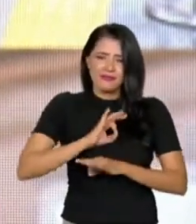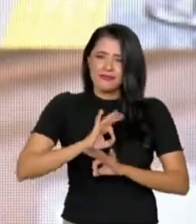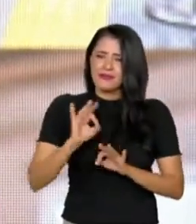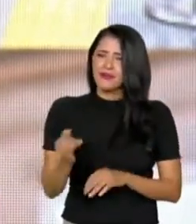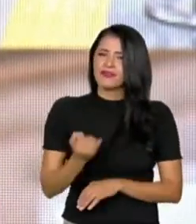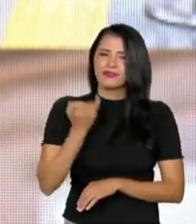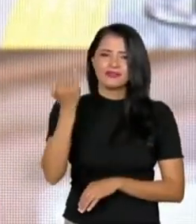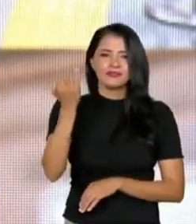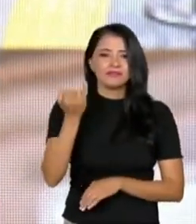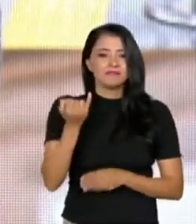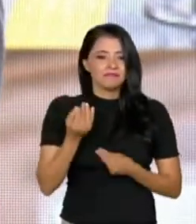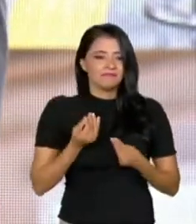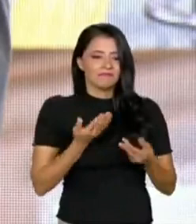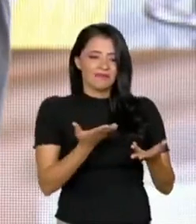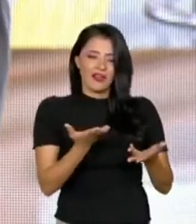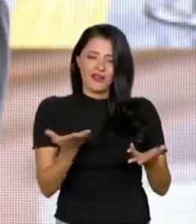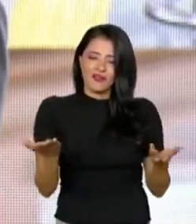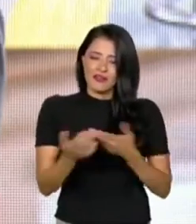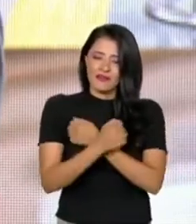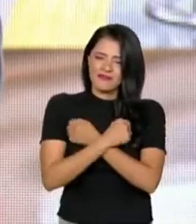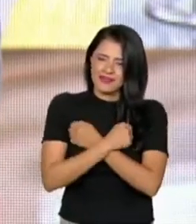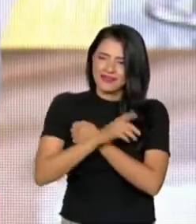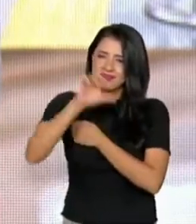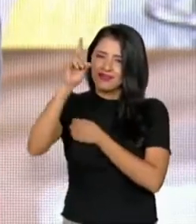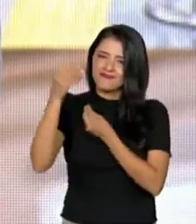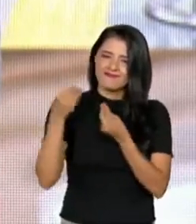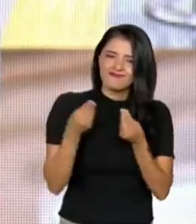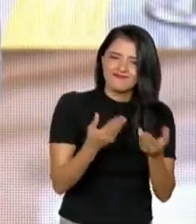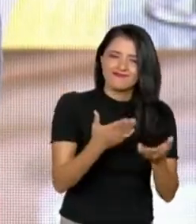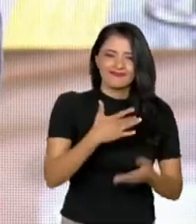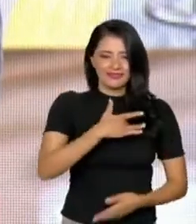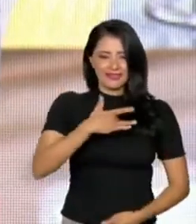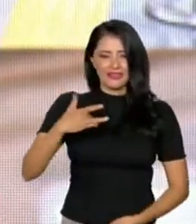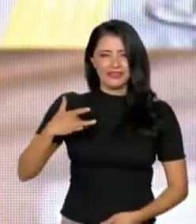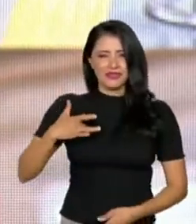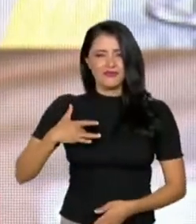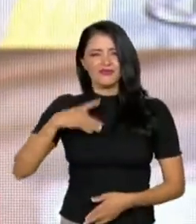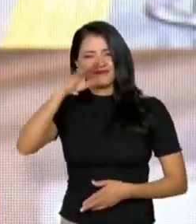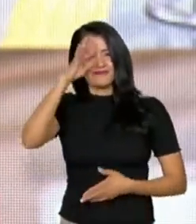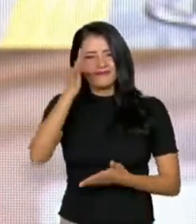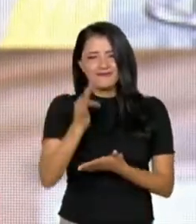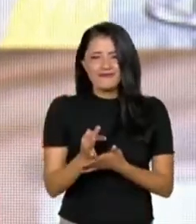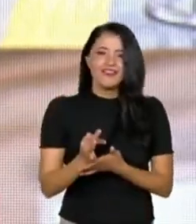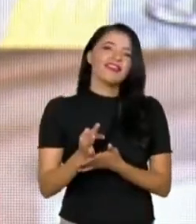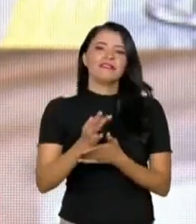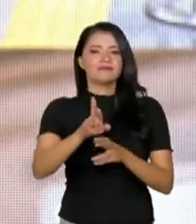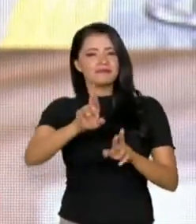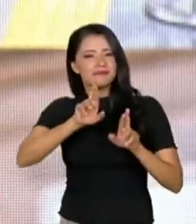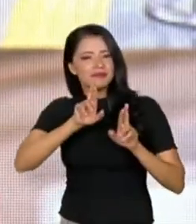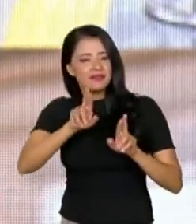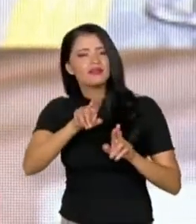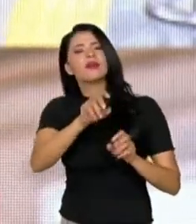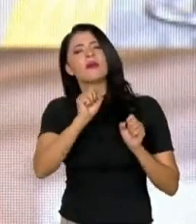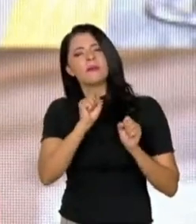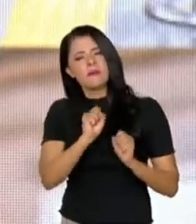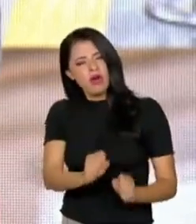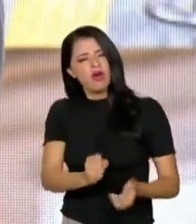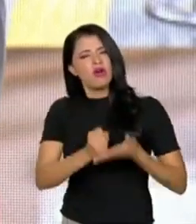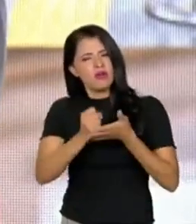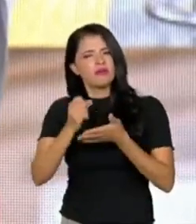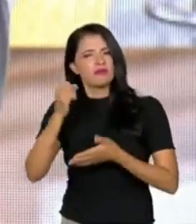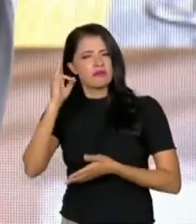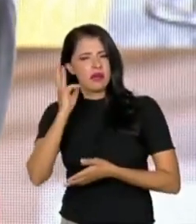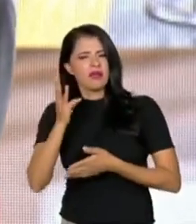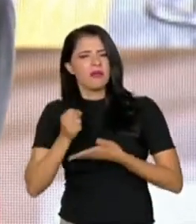Quero aqui, presidente, deixar um abraço e Deus lhe dê muita saúde, muita fé, muita esperança. E pode contar com o